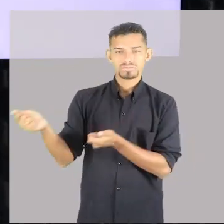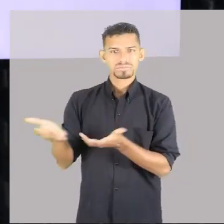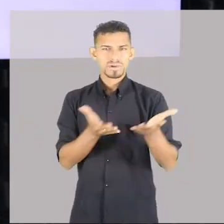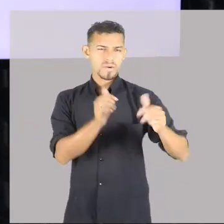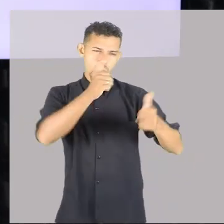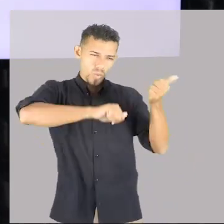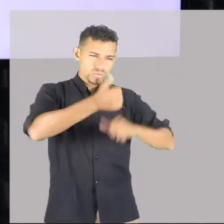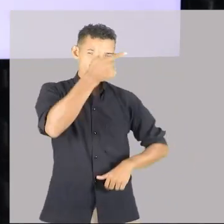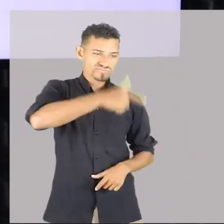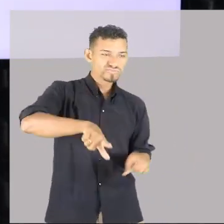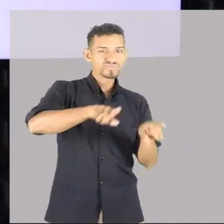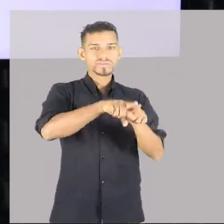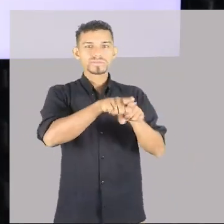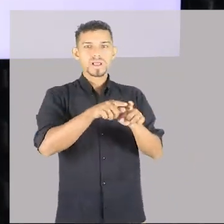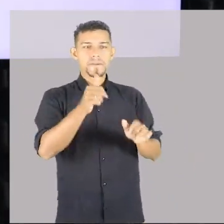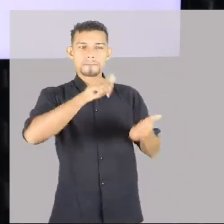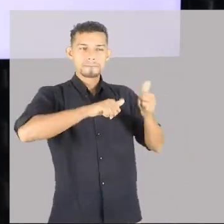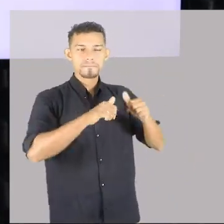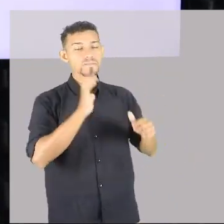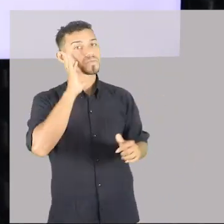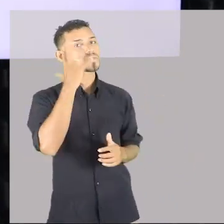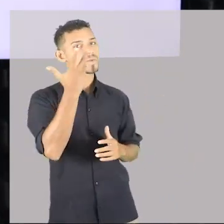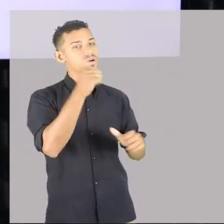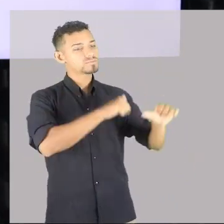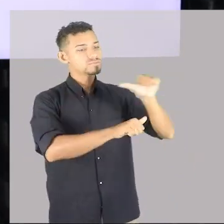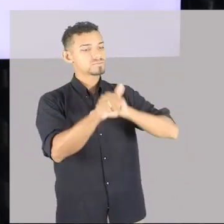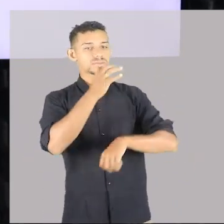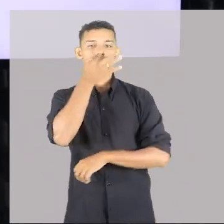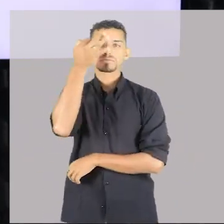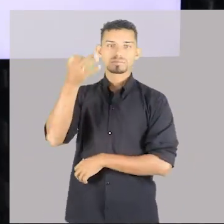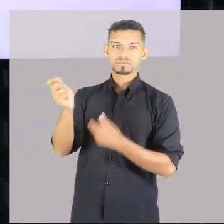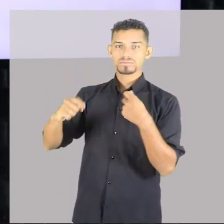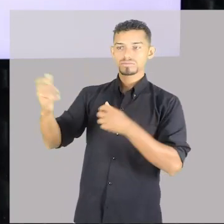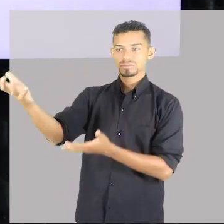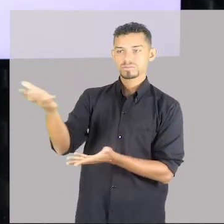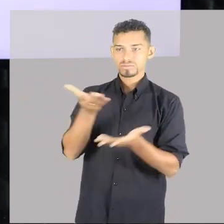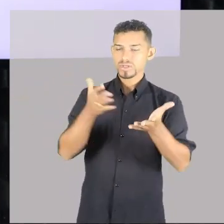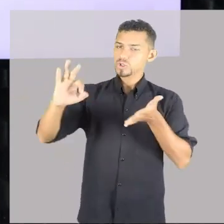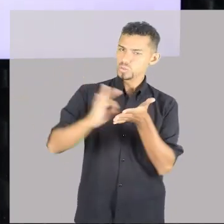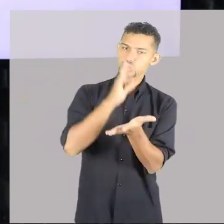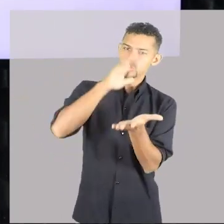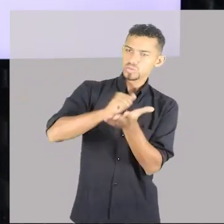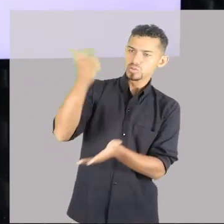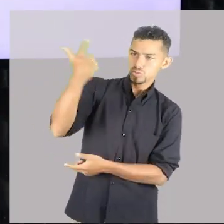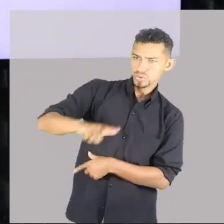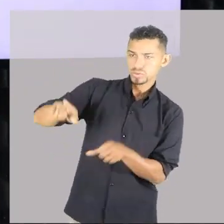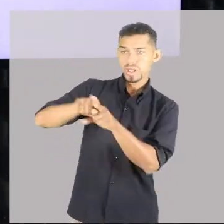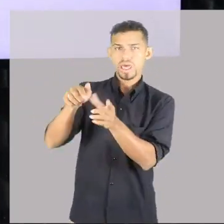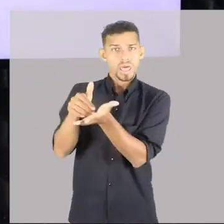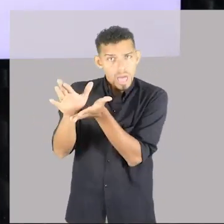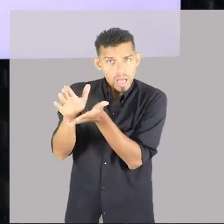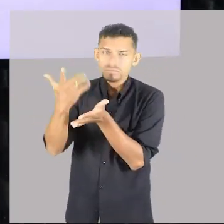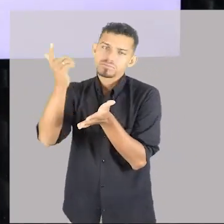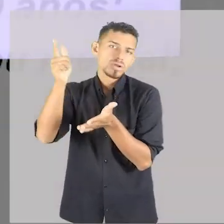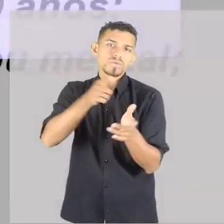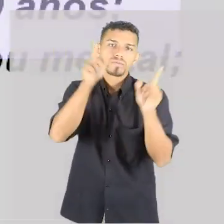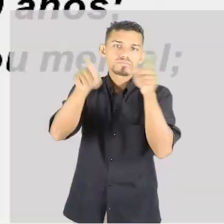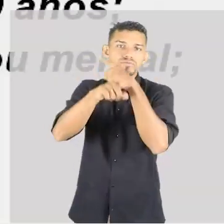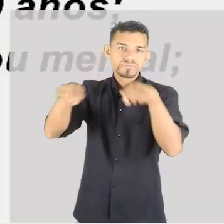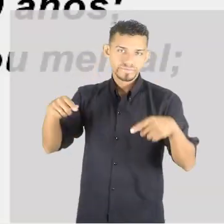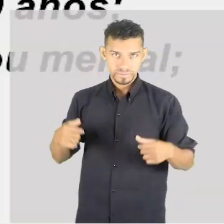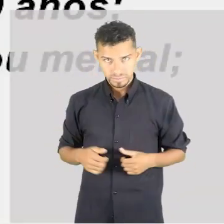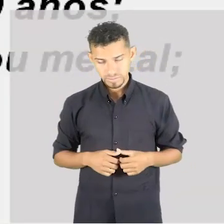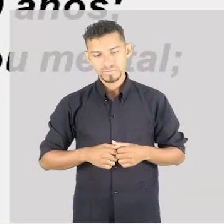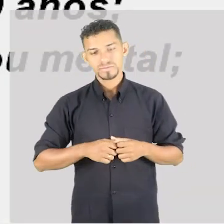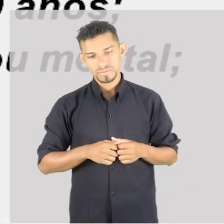rever aquele ato, anular aquele ato, o que ocasionará na reintegração daquele servidor que havia sido demitido.